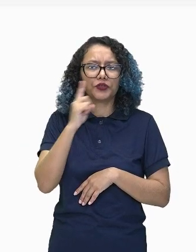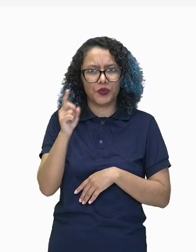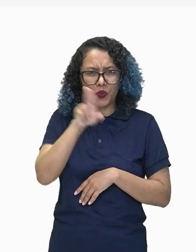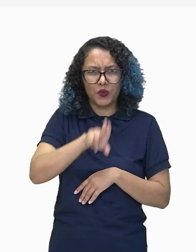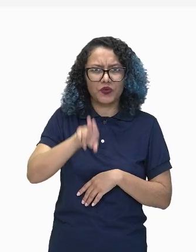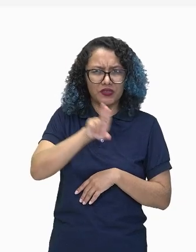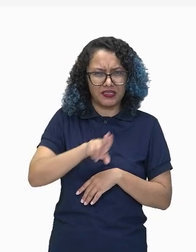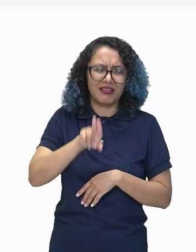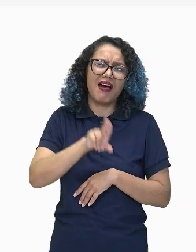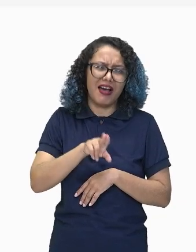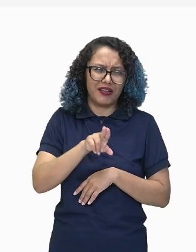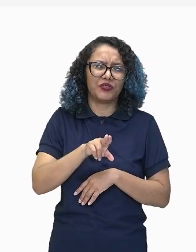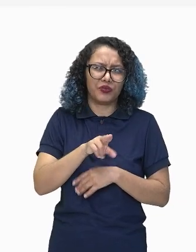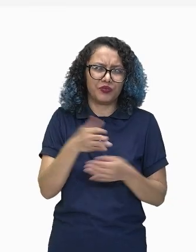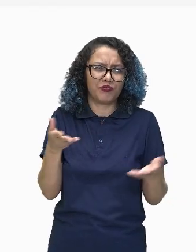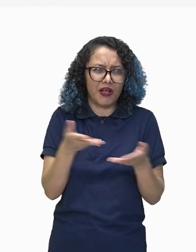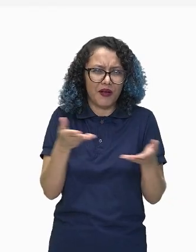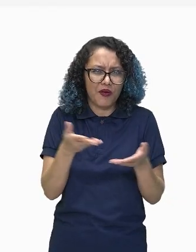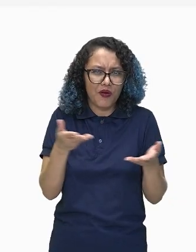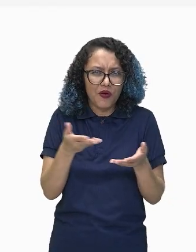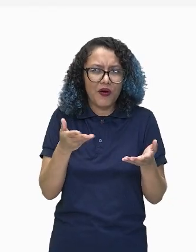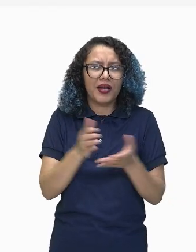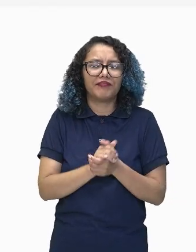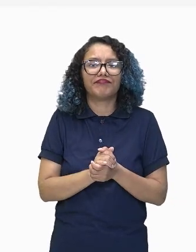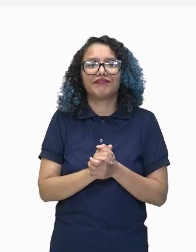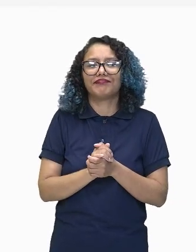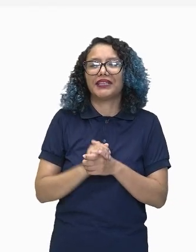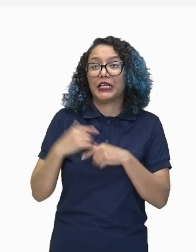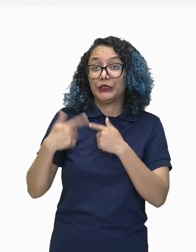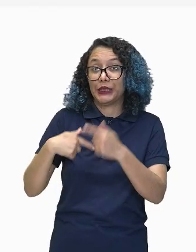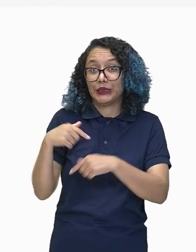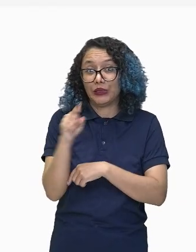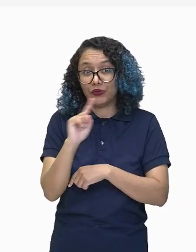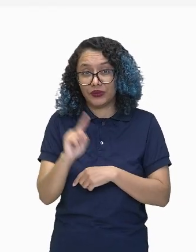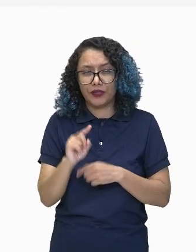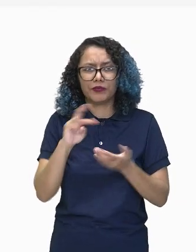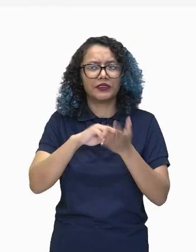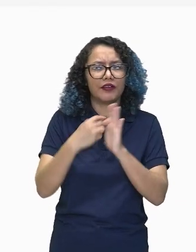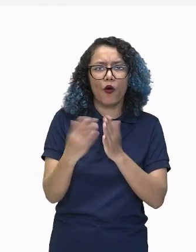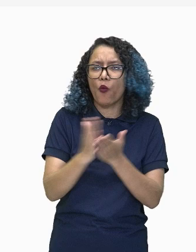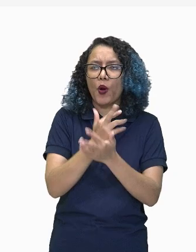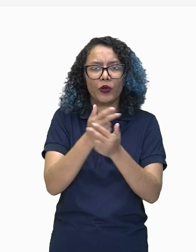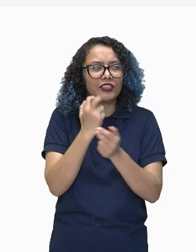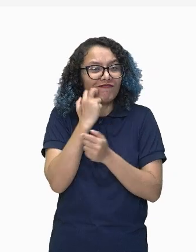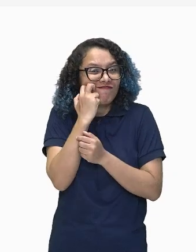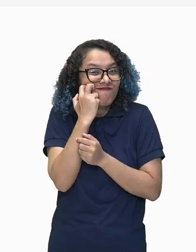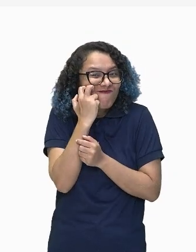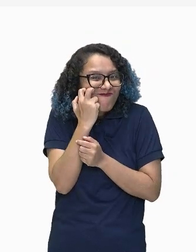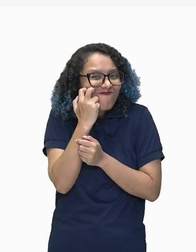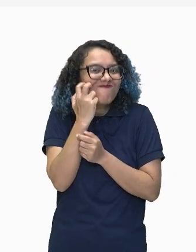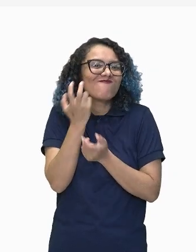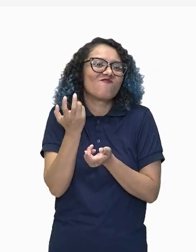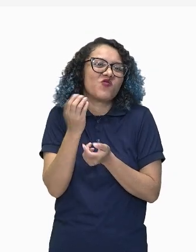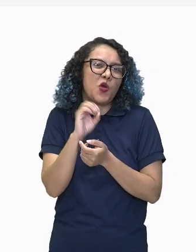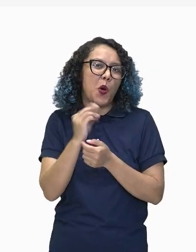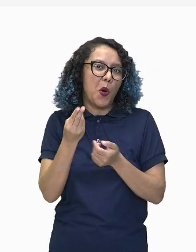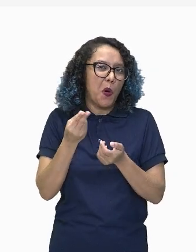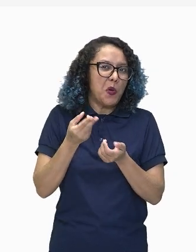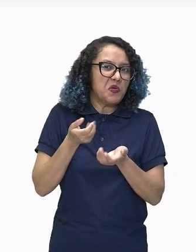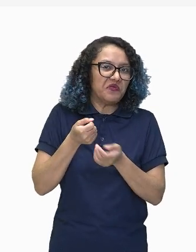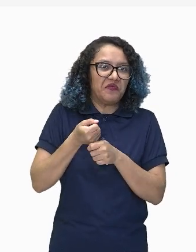utilizada pela nova geração, aí, pela Gen Z. Então, é algo embaraçoso, vergonhoso, forçado. Então, essa